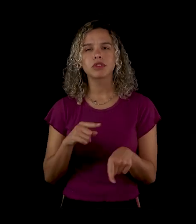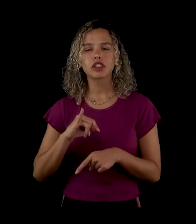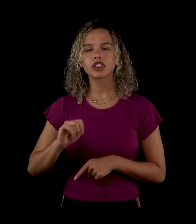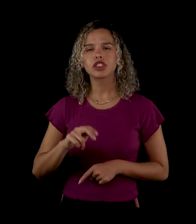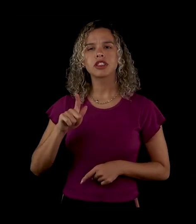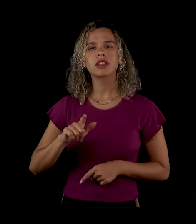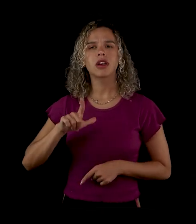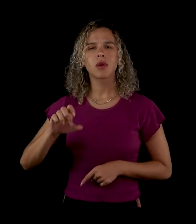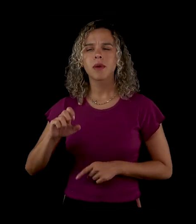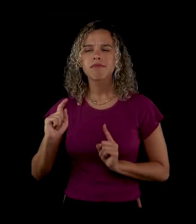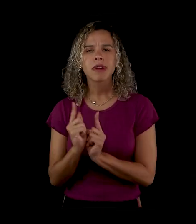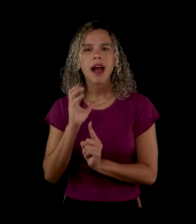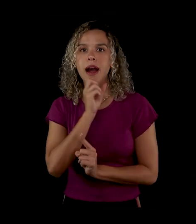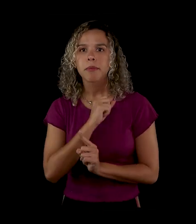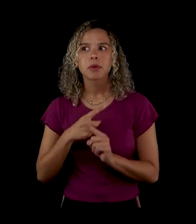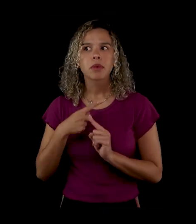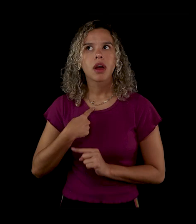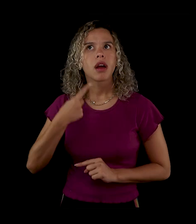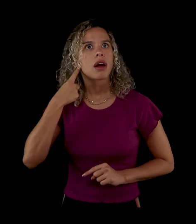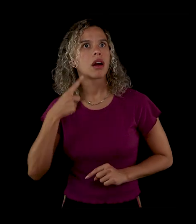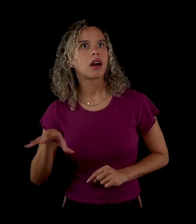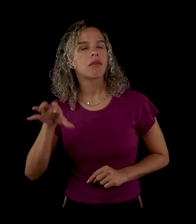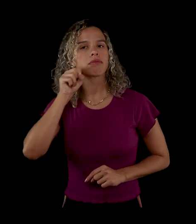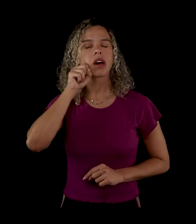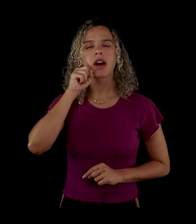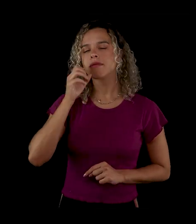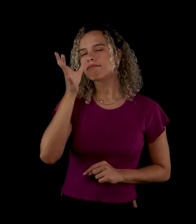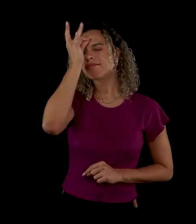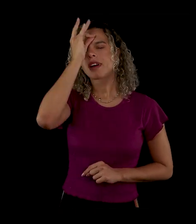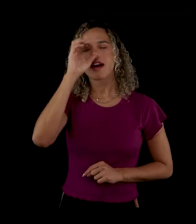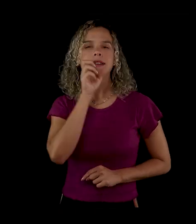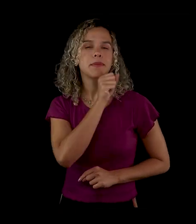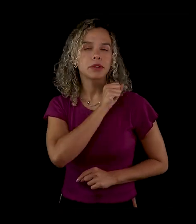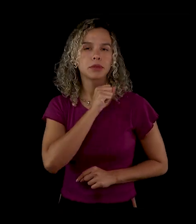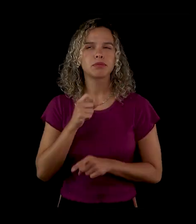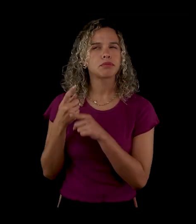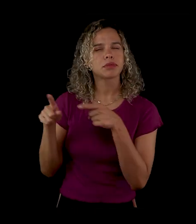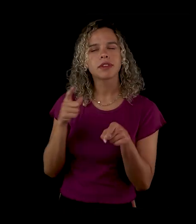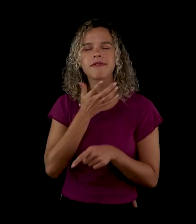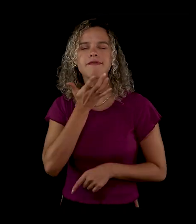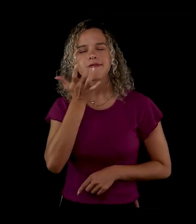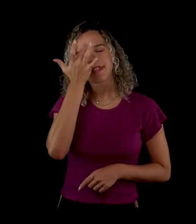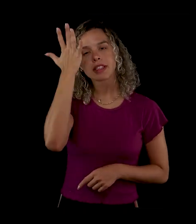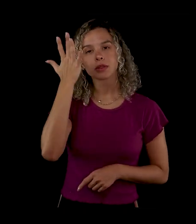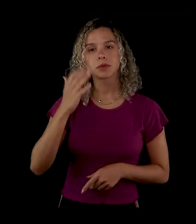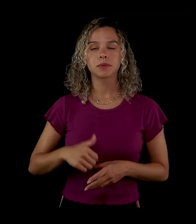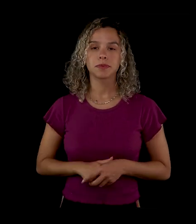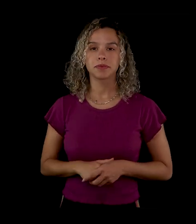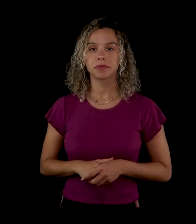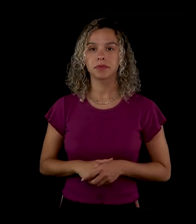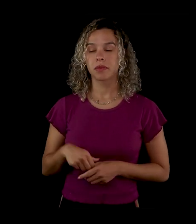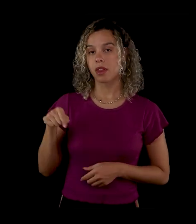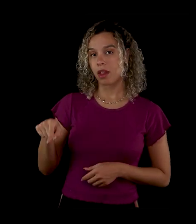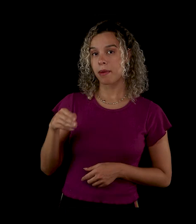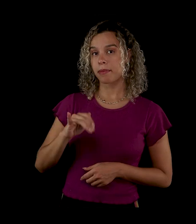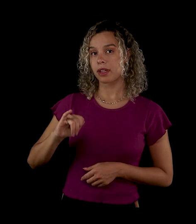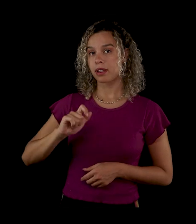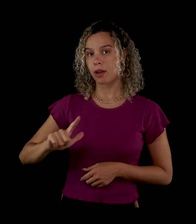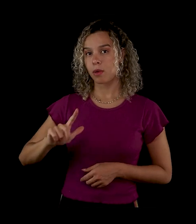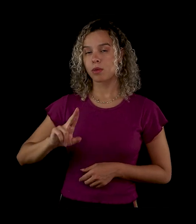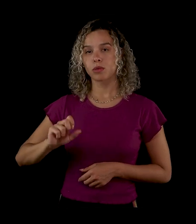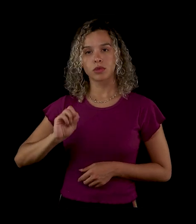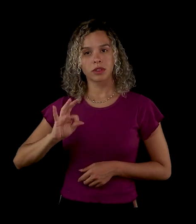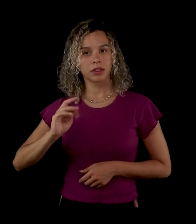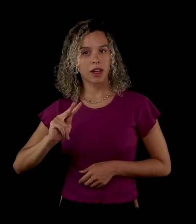tem poucos segundos para agarrar o ouvinte rapidamente, uma melodia fácil. O Miguel